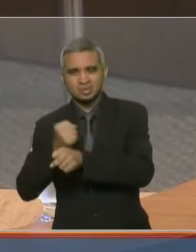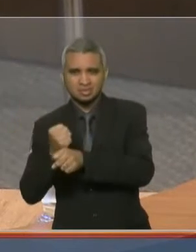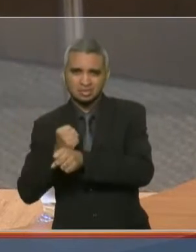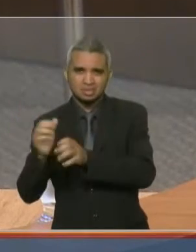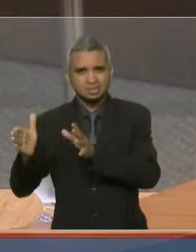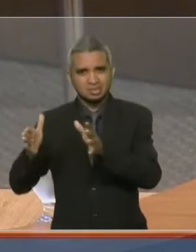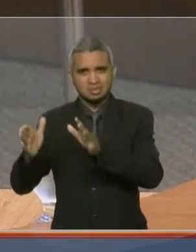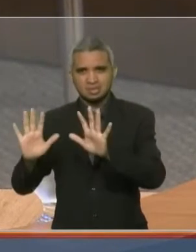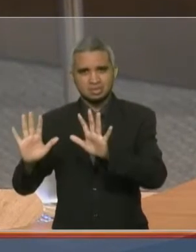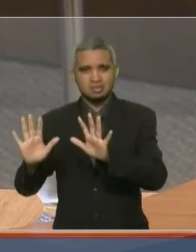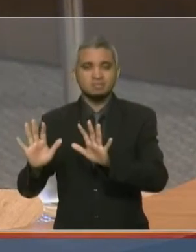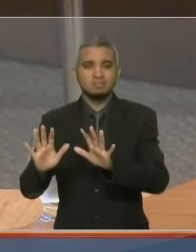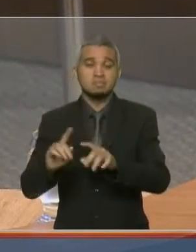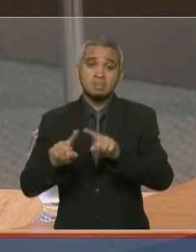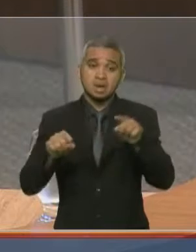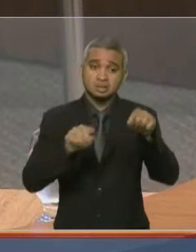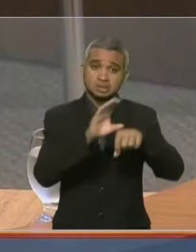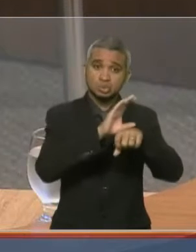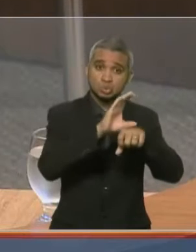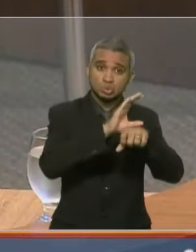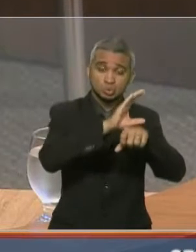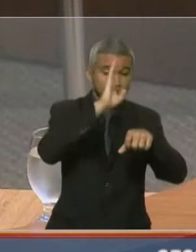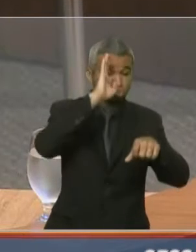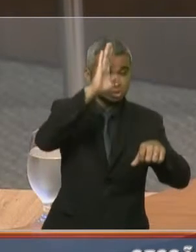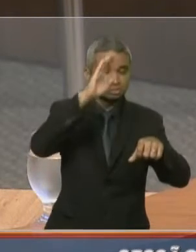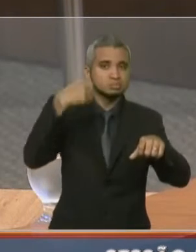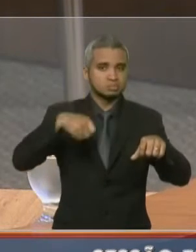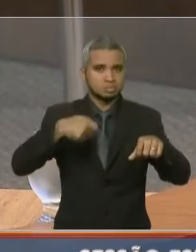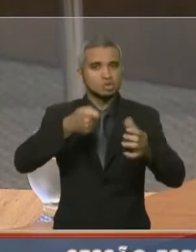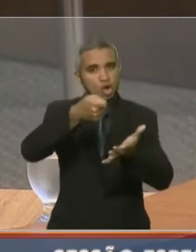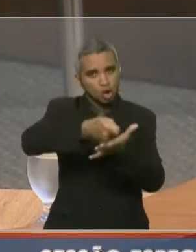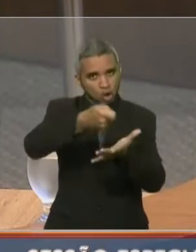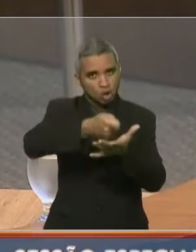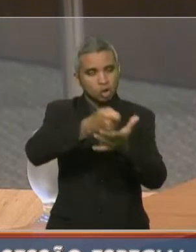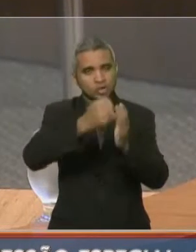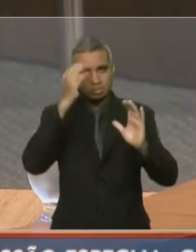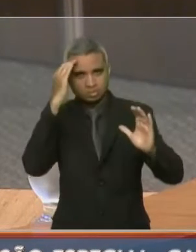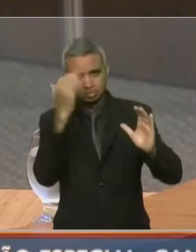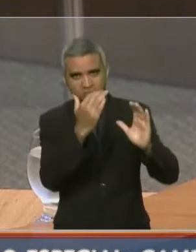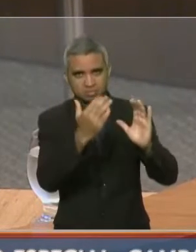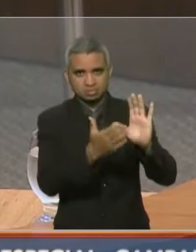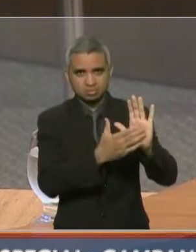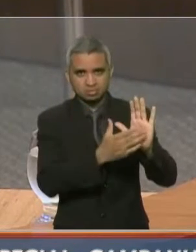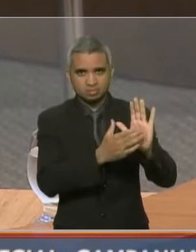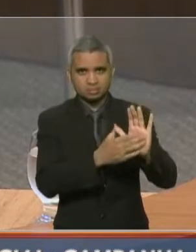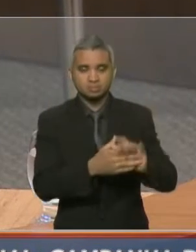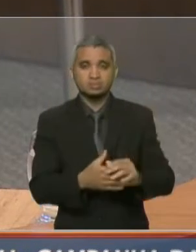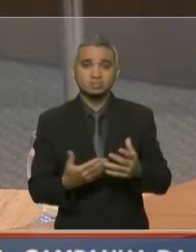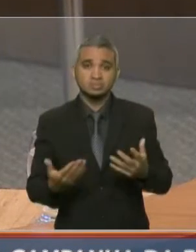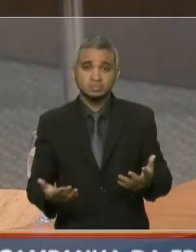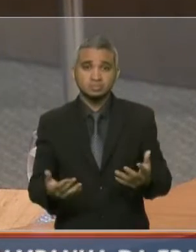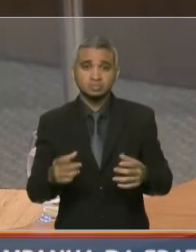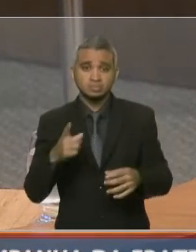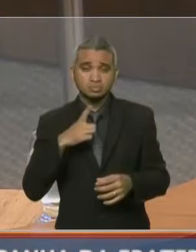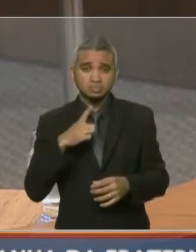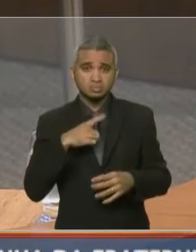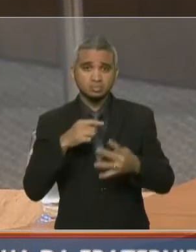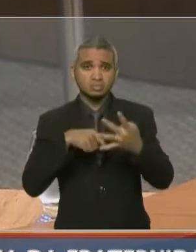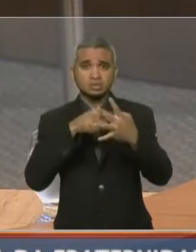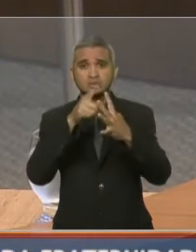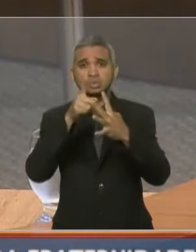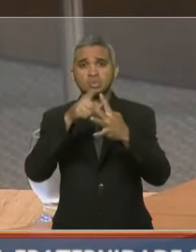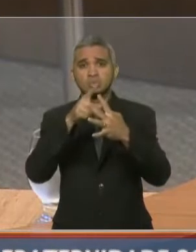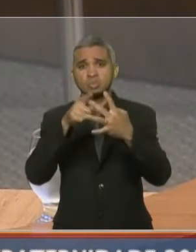de fato aconteça. E falando de políticas públicas, existem 4 tipos de